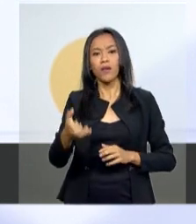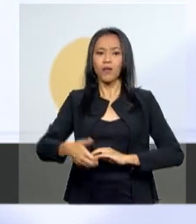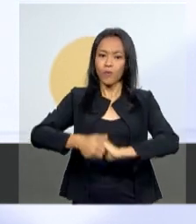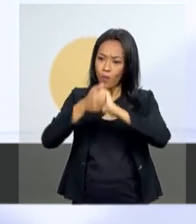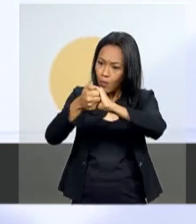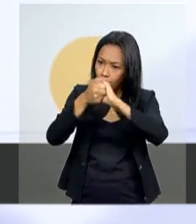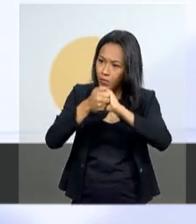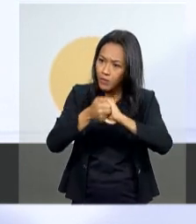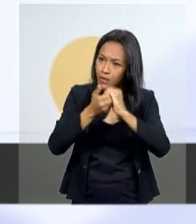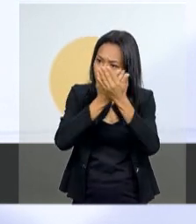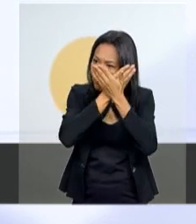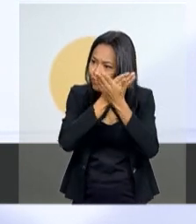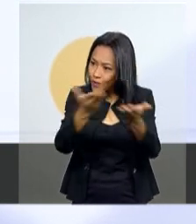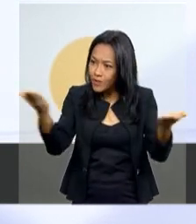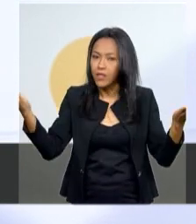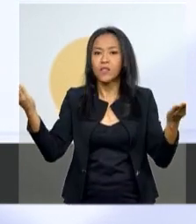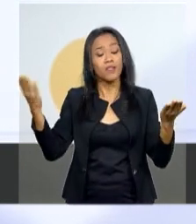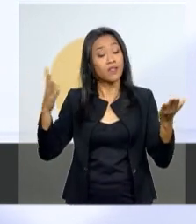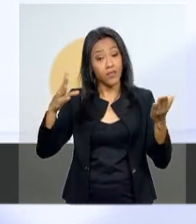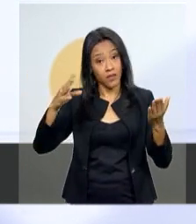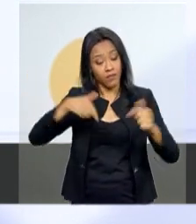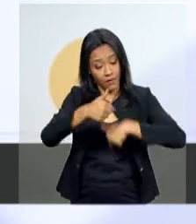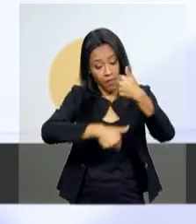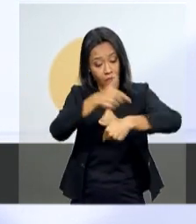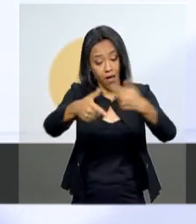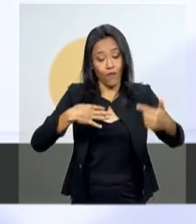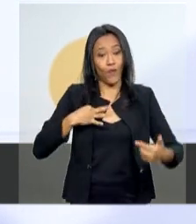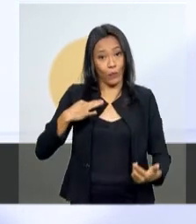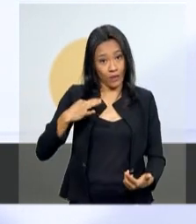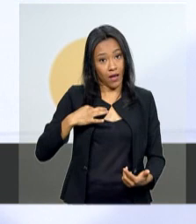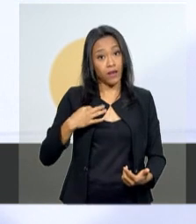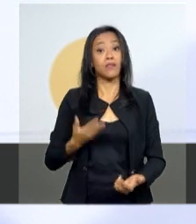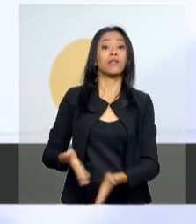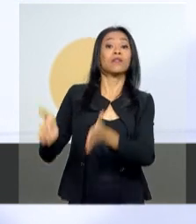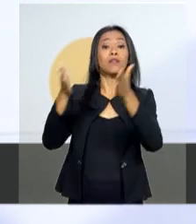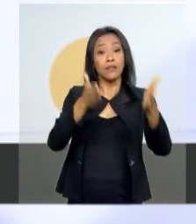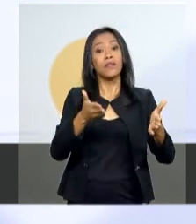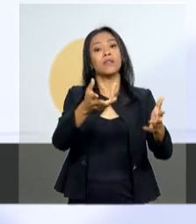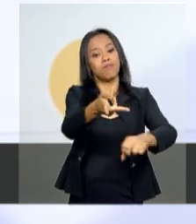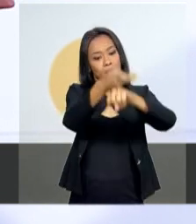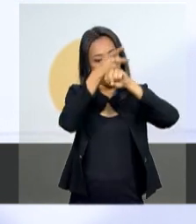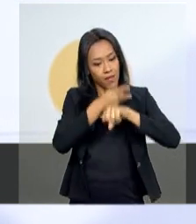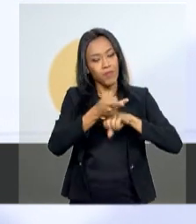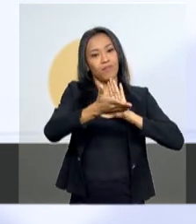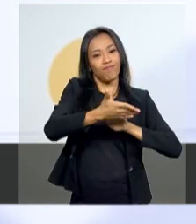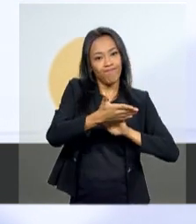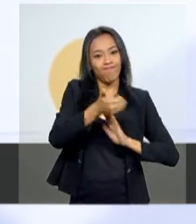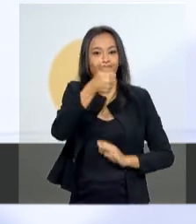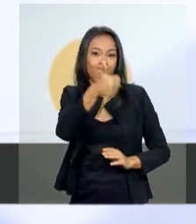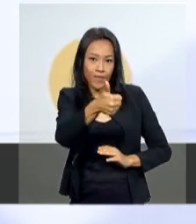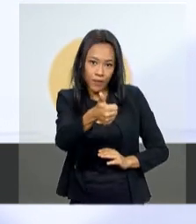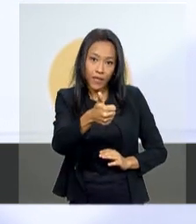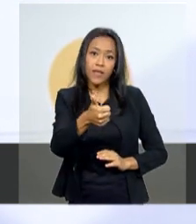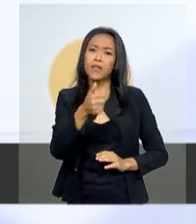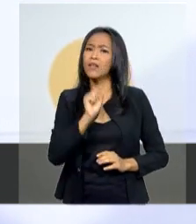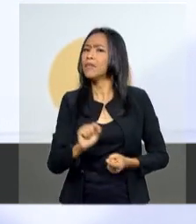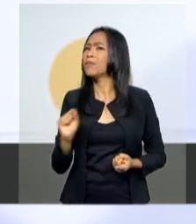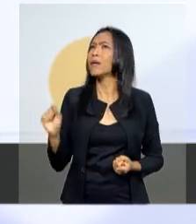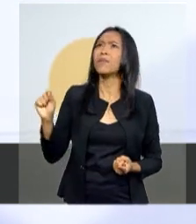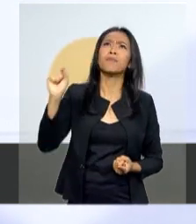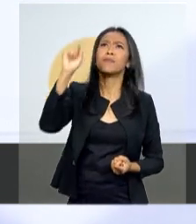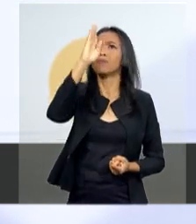a todos aqueles que são voluntários aqueles que receberam os prêmios e se pudermos em cada canto recanto